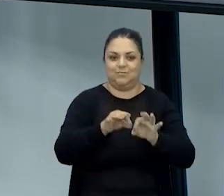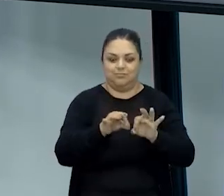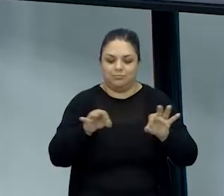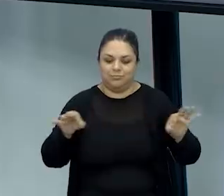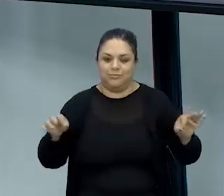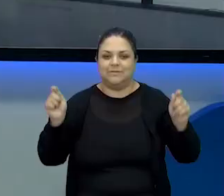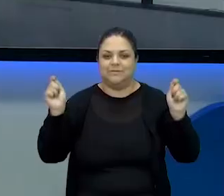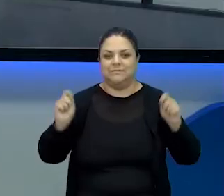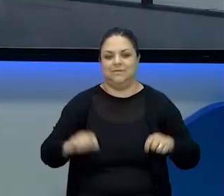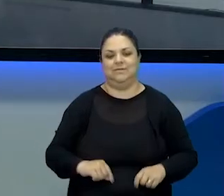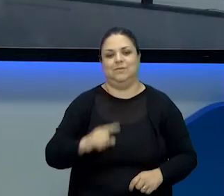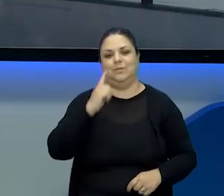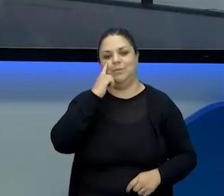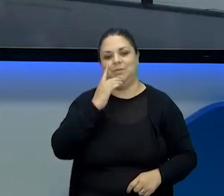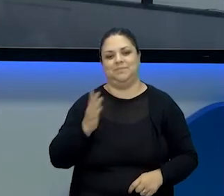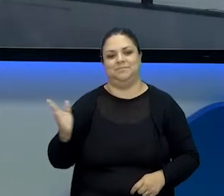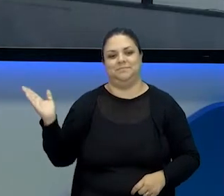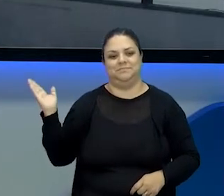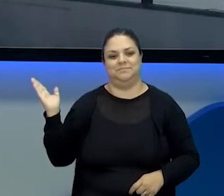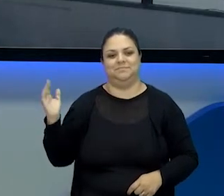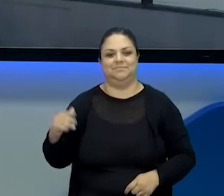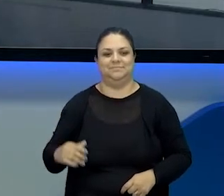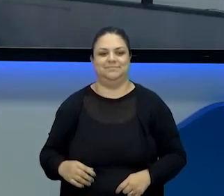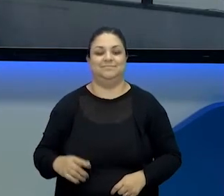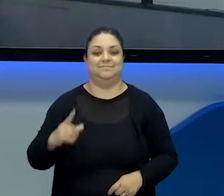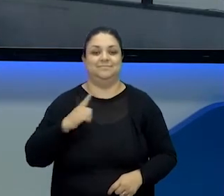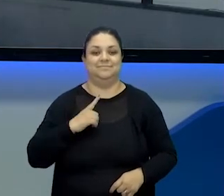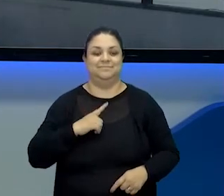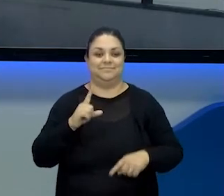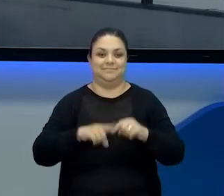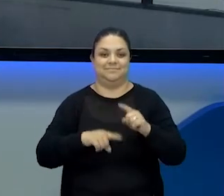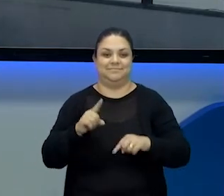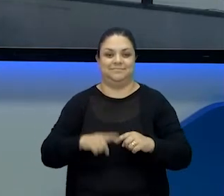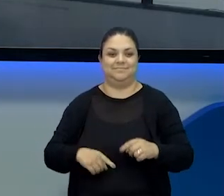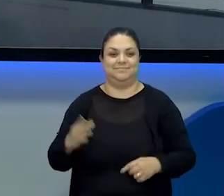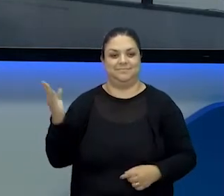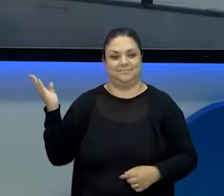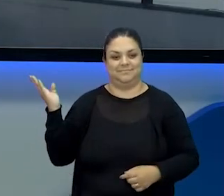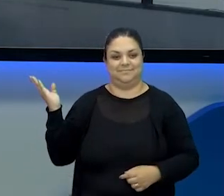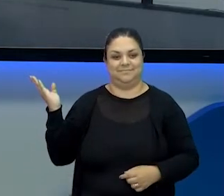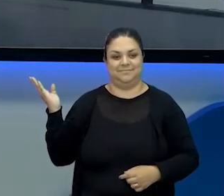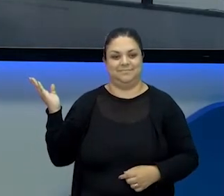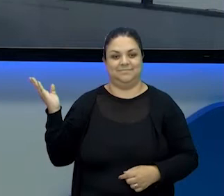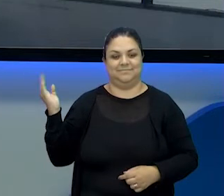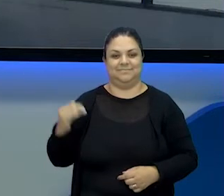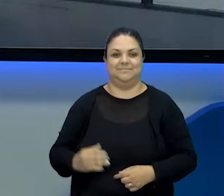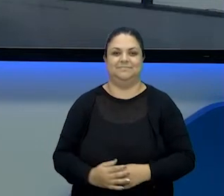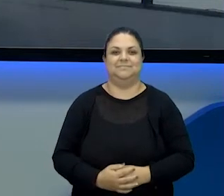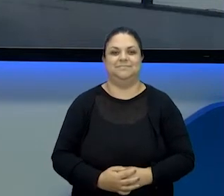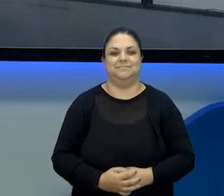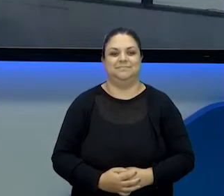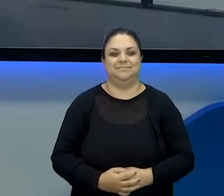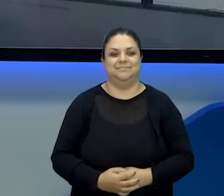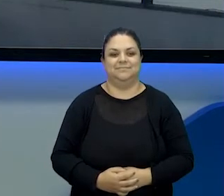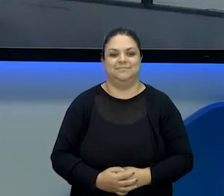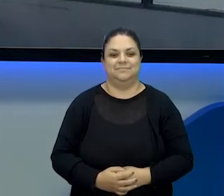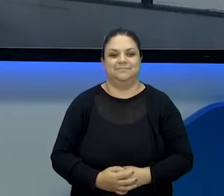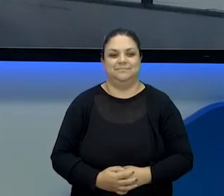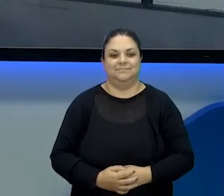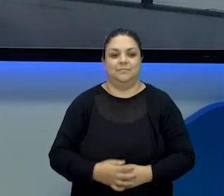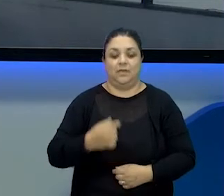escalímetro, tá? Então olha aqui, o que temos aqui agora é o seguinte, o que eu usei para fazer